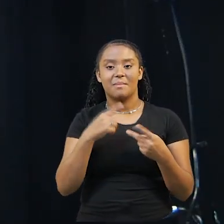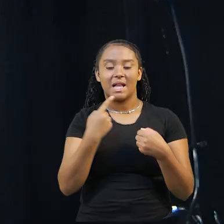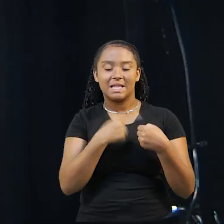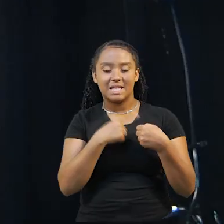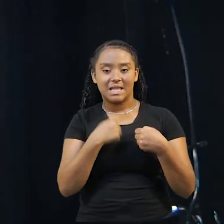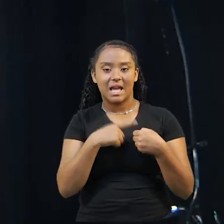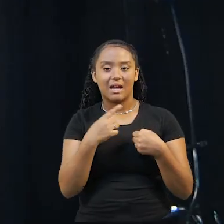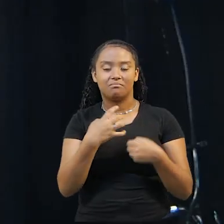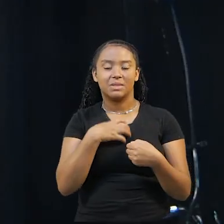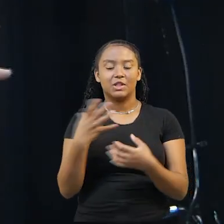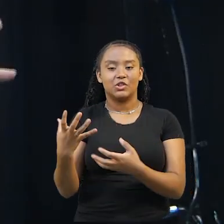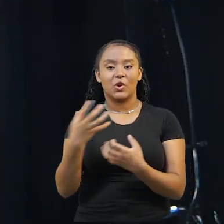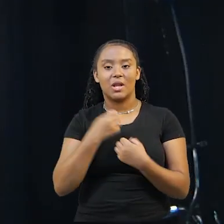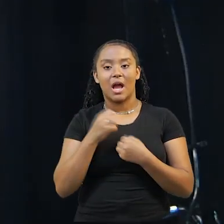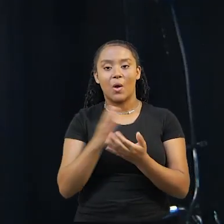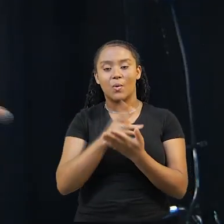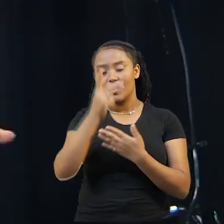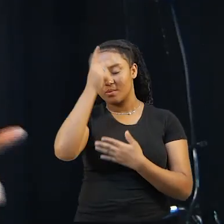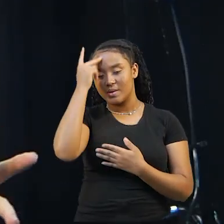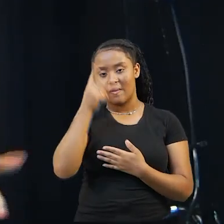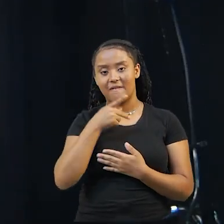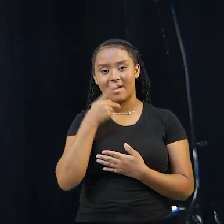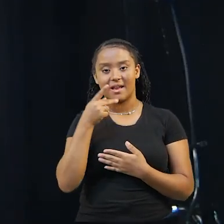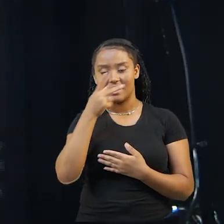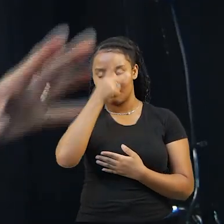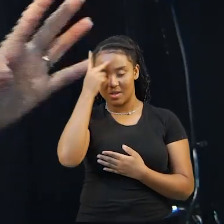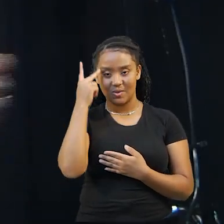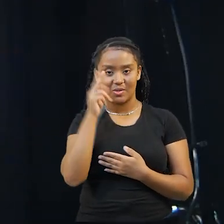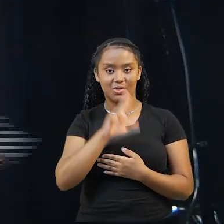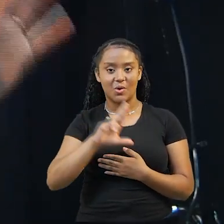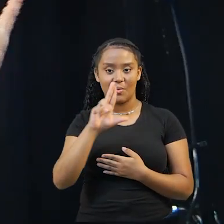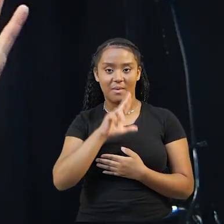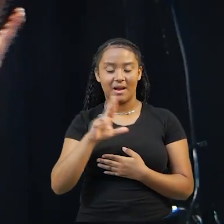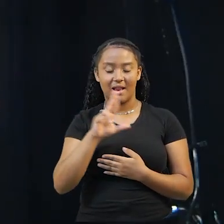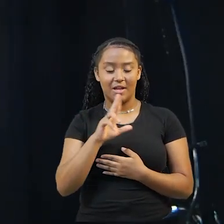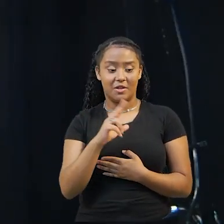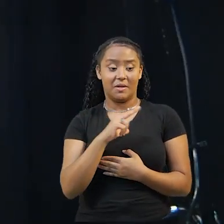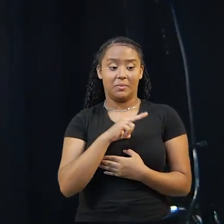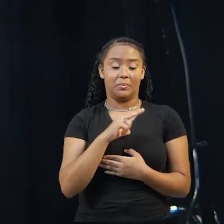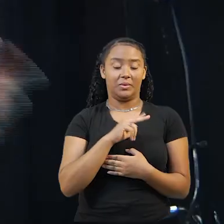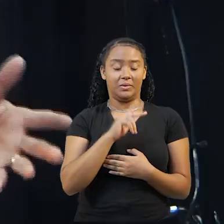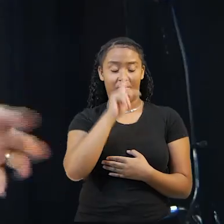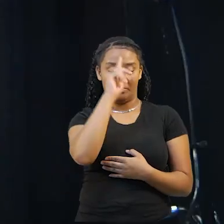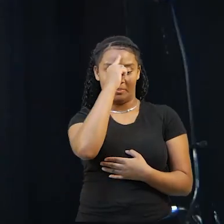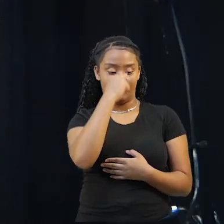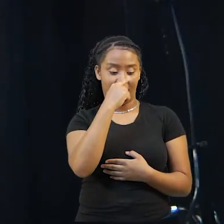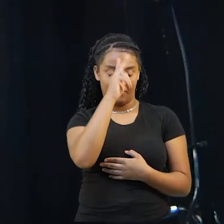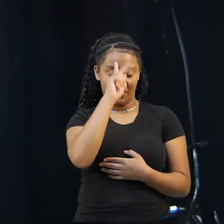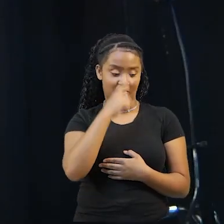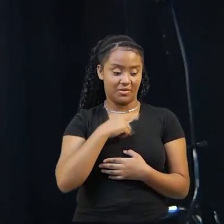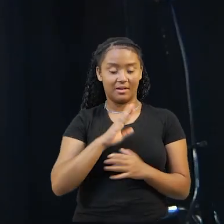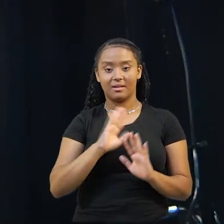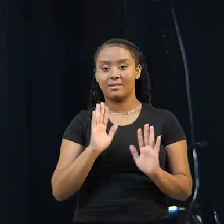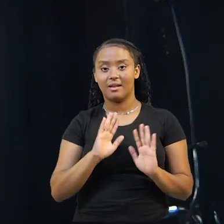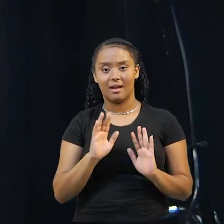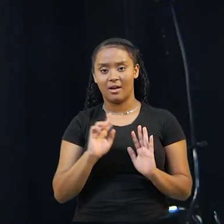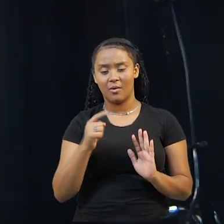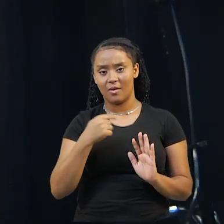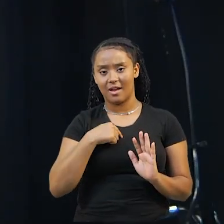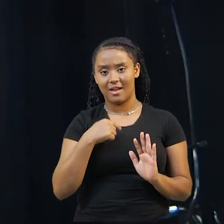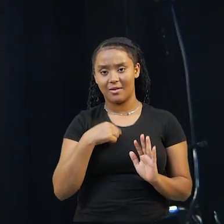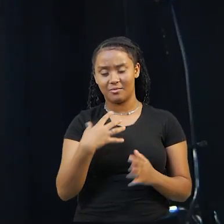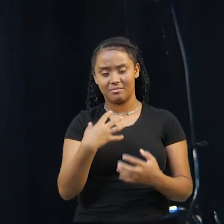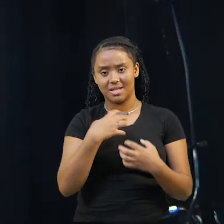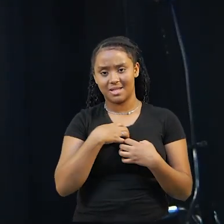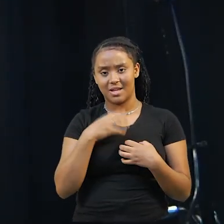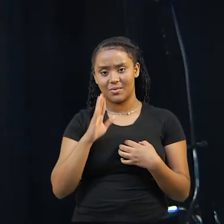cidade, né? Algumas pessoas falam que o pessoal de Uberlândia é mais fechado. Todo mundo que eu conheci aqui, sendo daqui ou de fora, hoje eu me considero